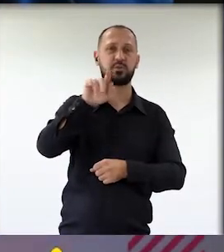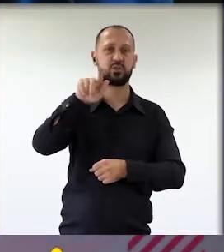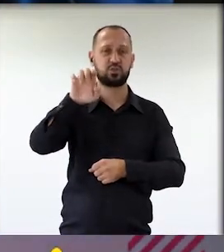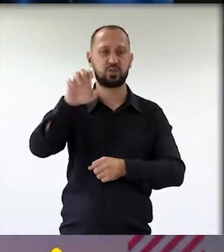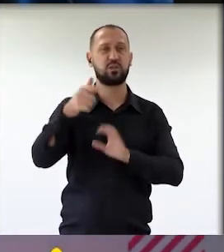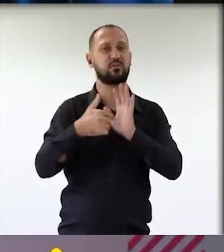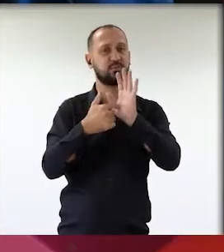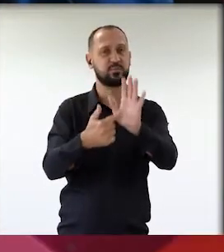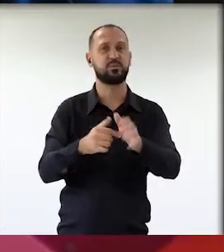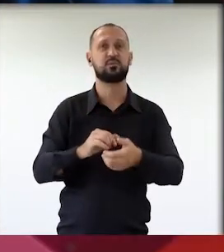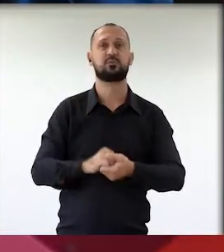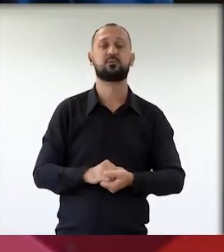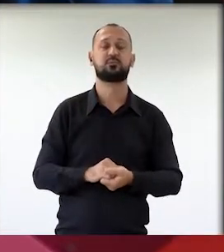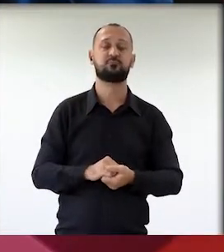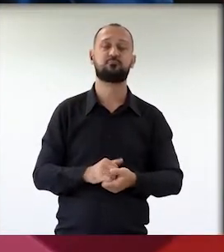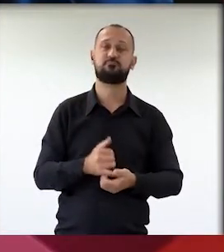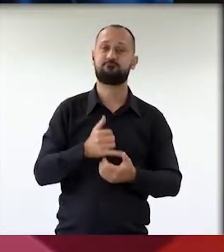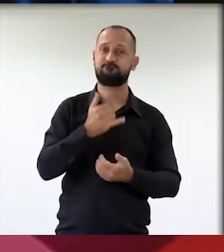IBGE estava anunciando.